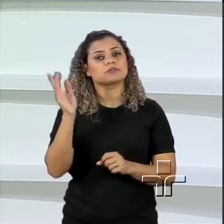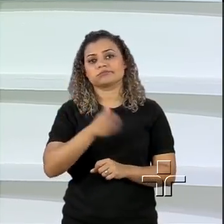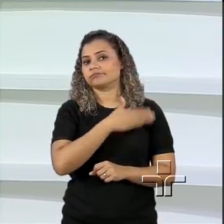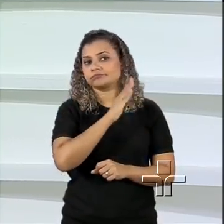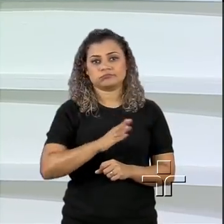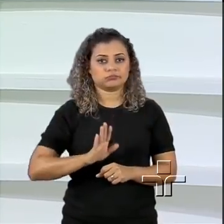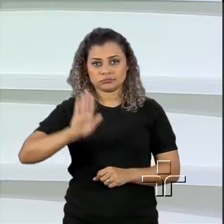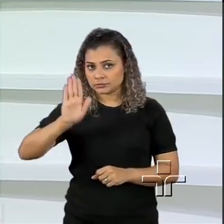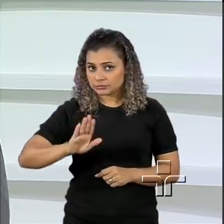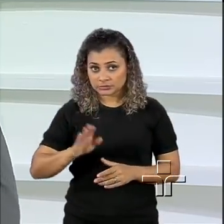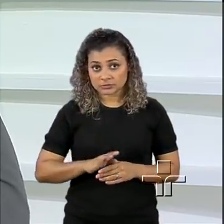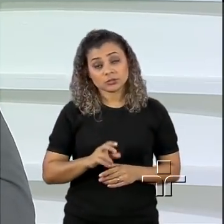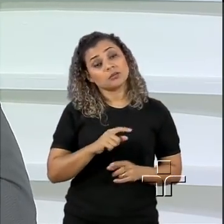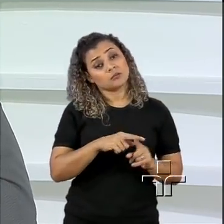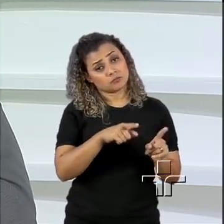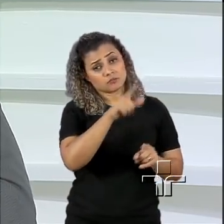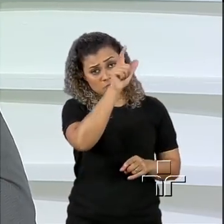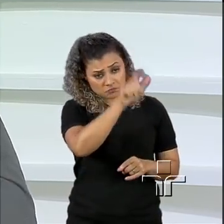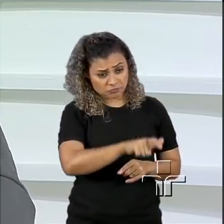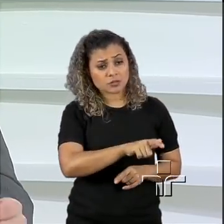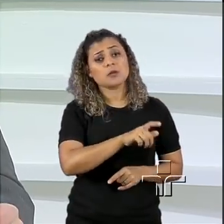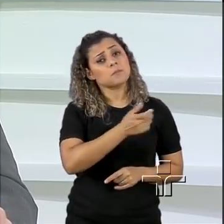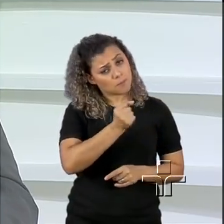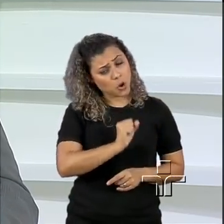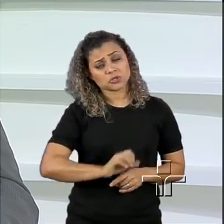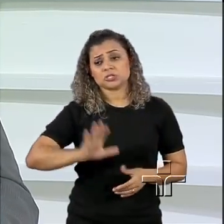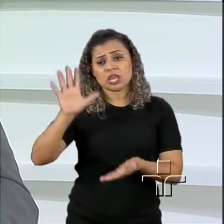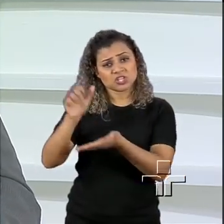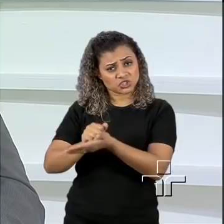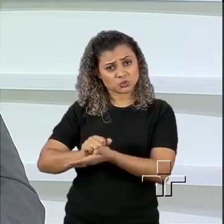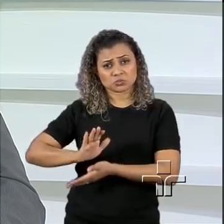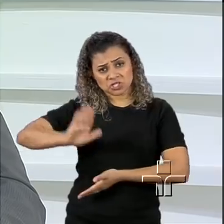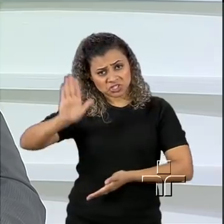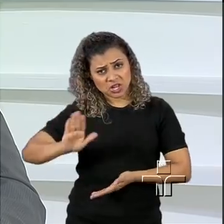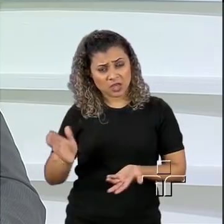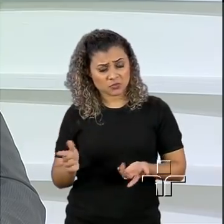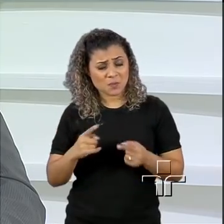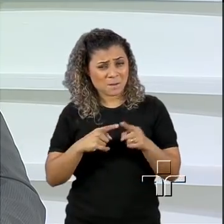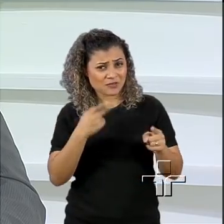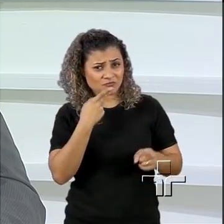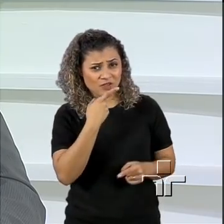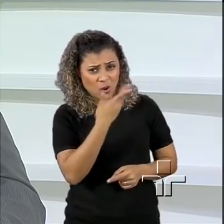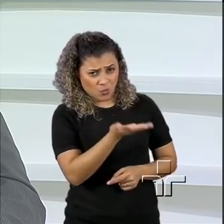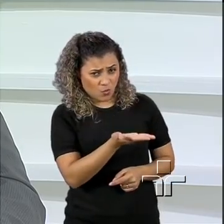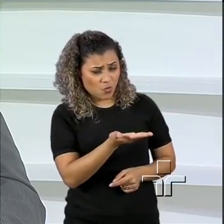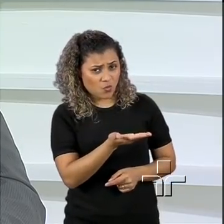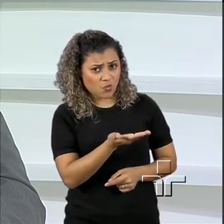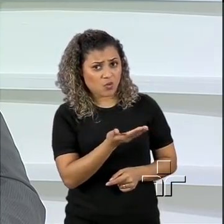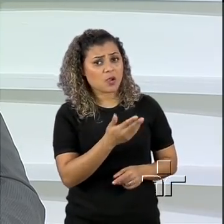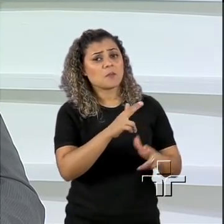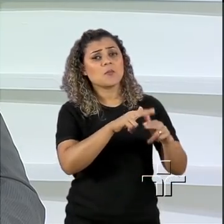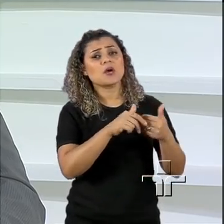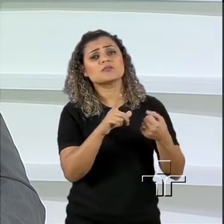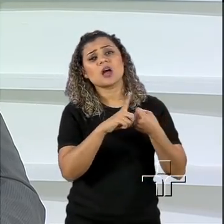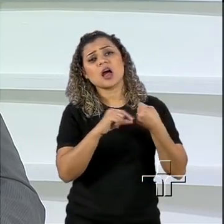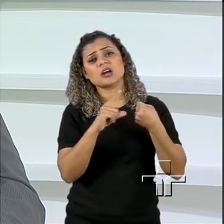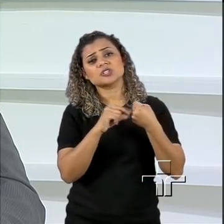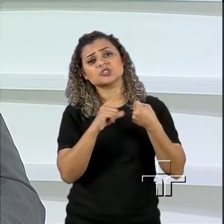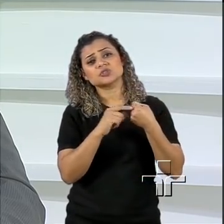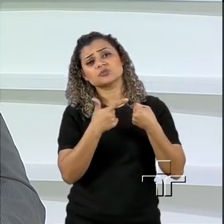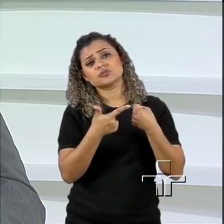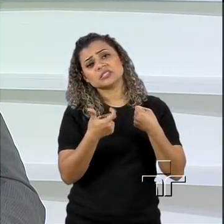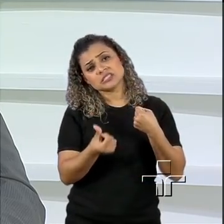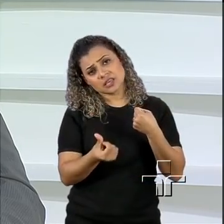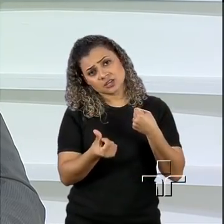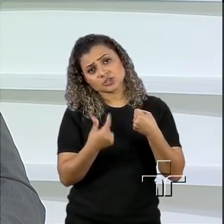pode fazer o registro da candidatura. O que o senhor tem se referido aqui no programa ao artigo 26, esse 26C,